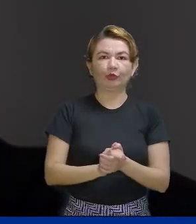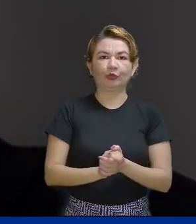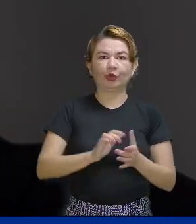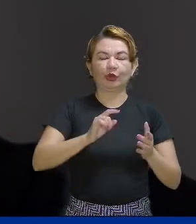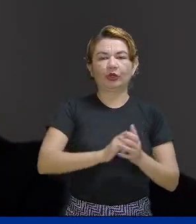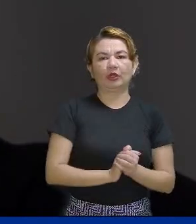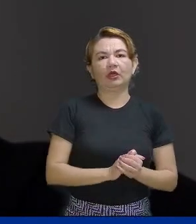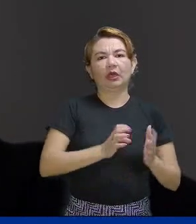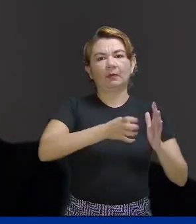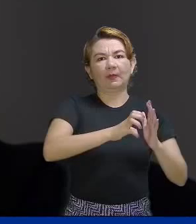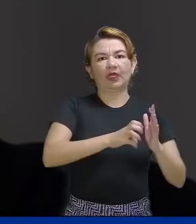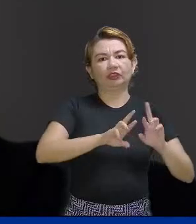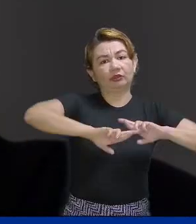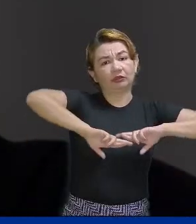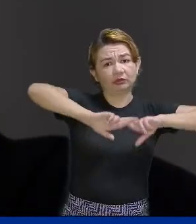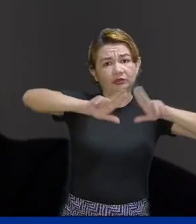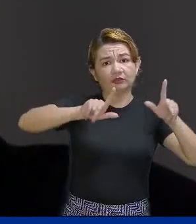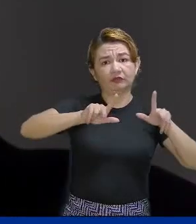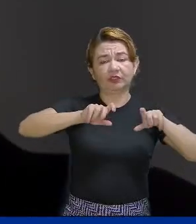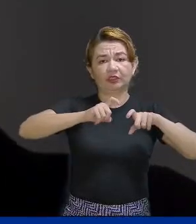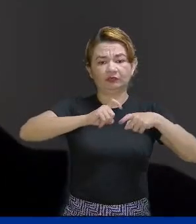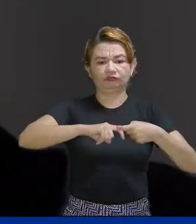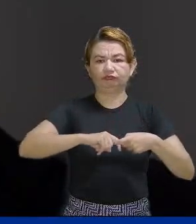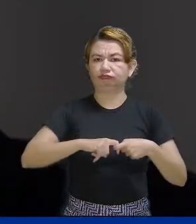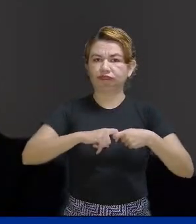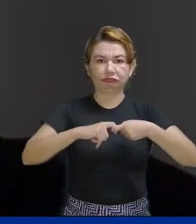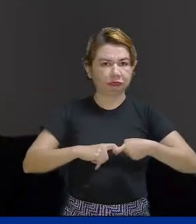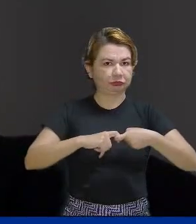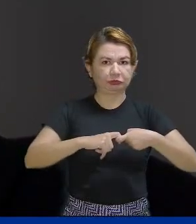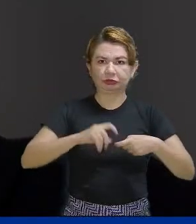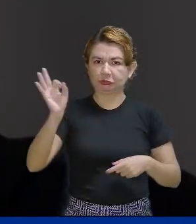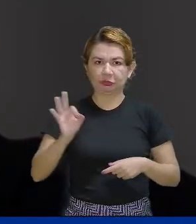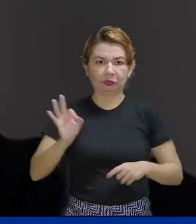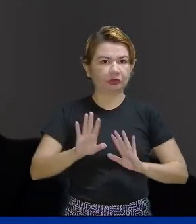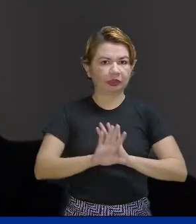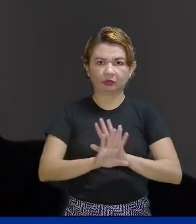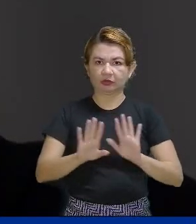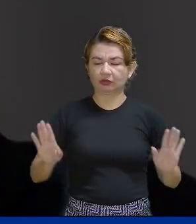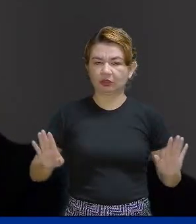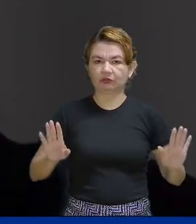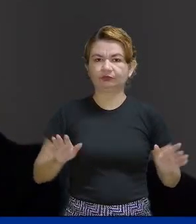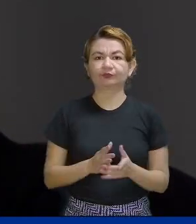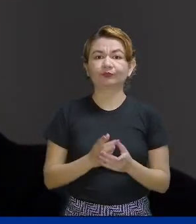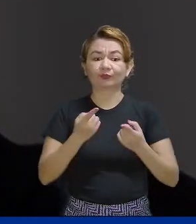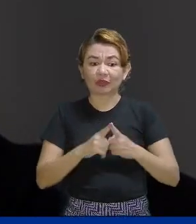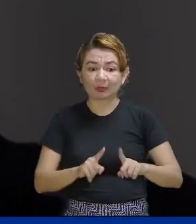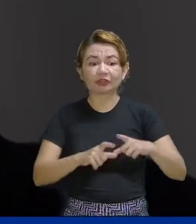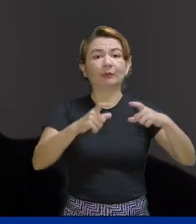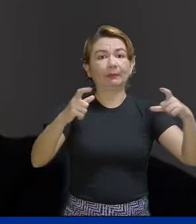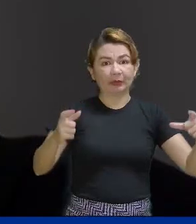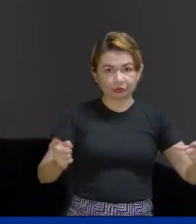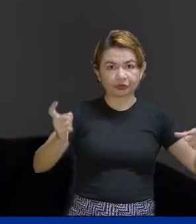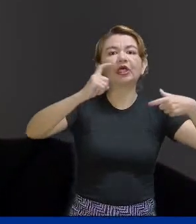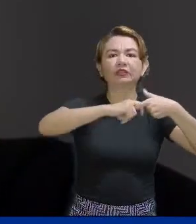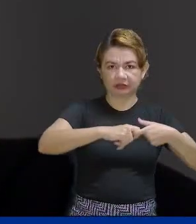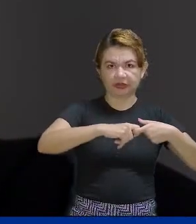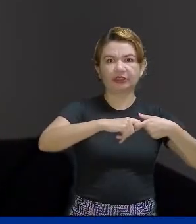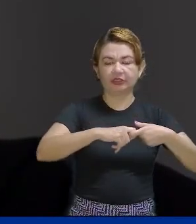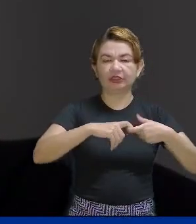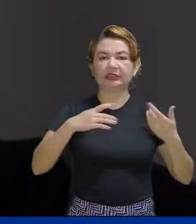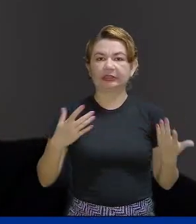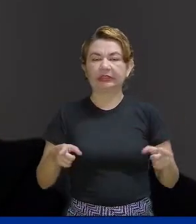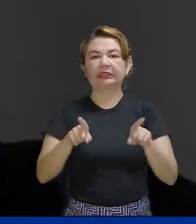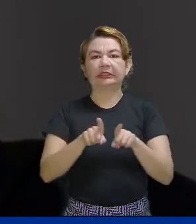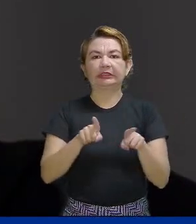partidos distintos e não coligados na proporcional, embora coligados entre si no âmbito majoritário. Em que pese